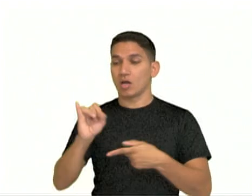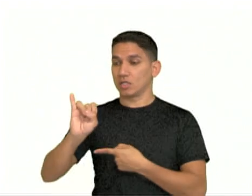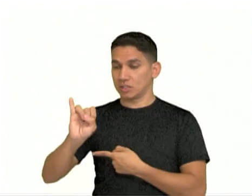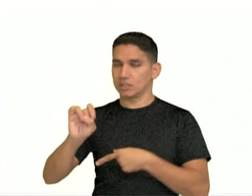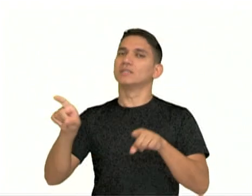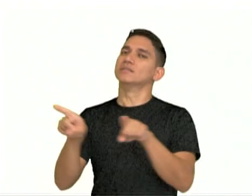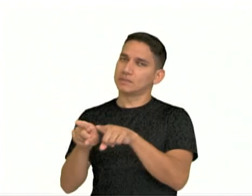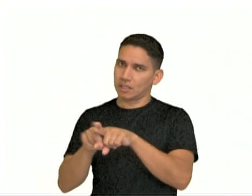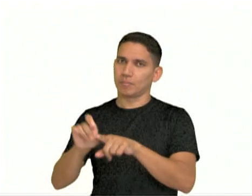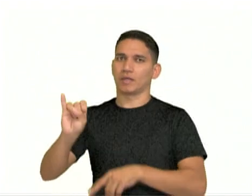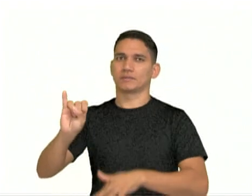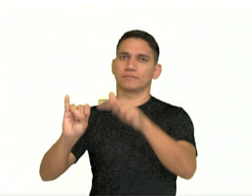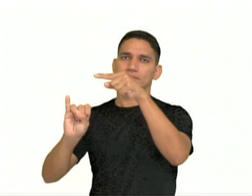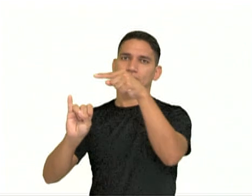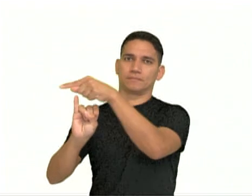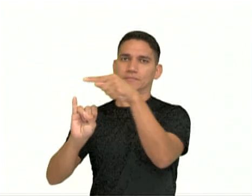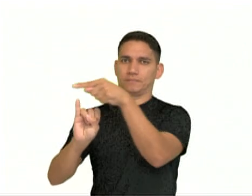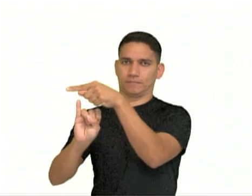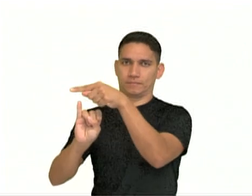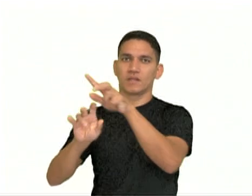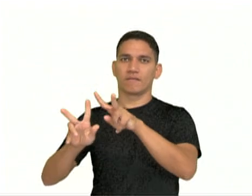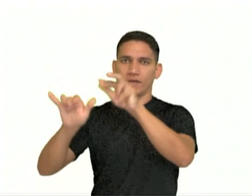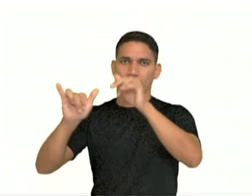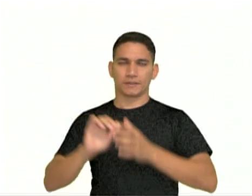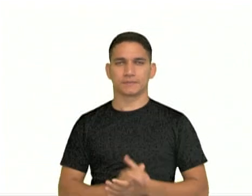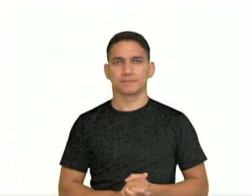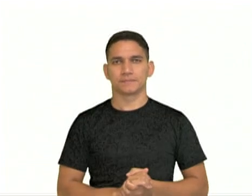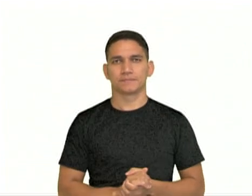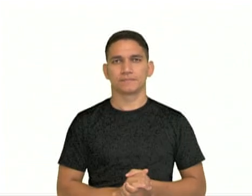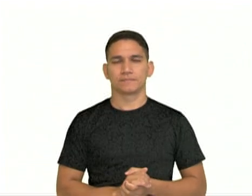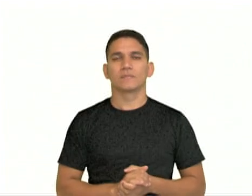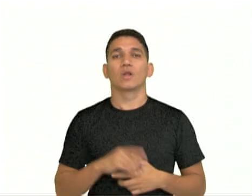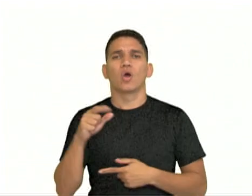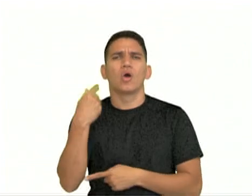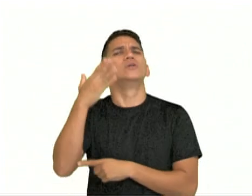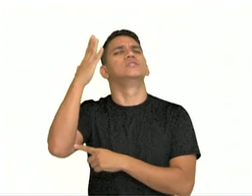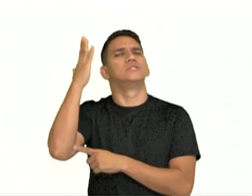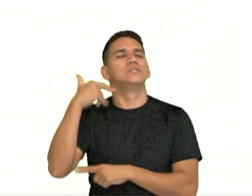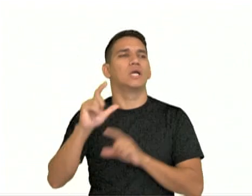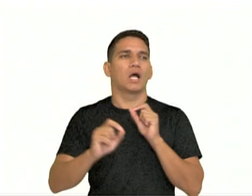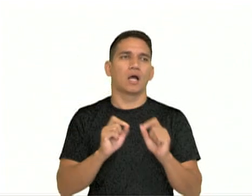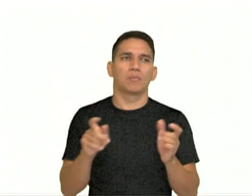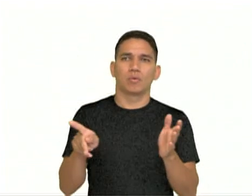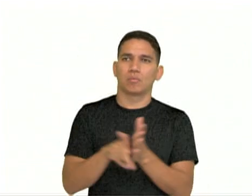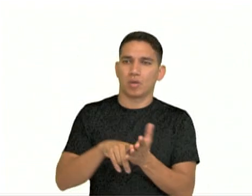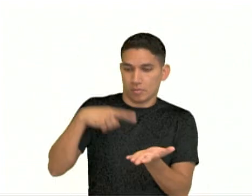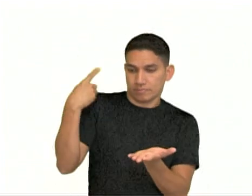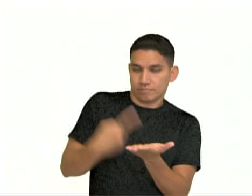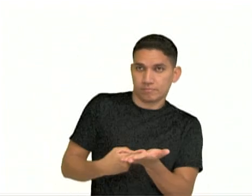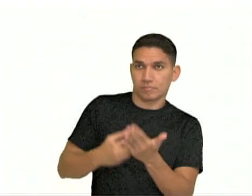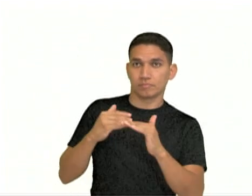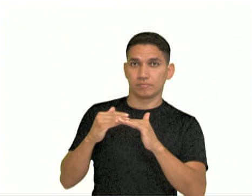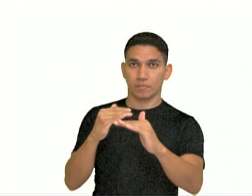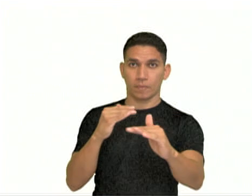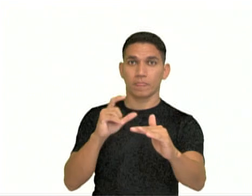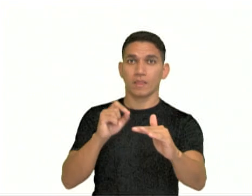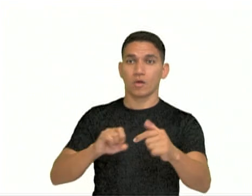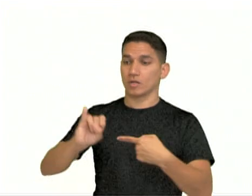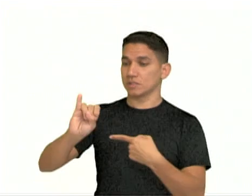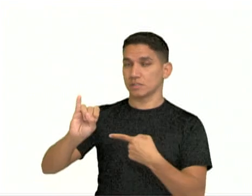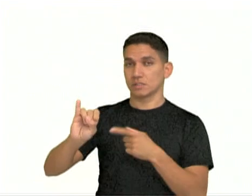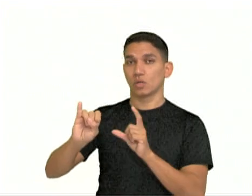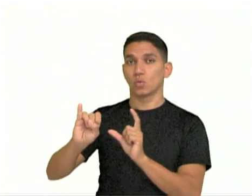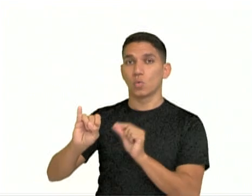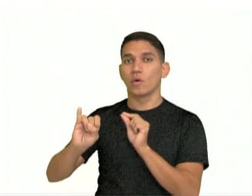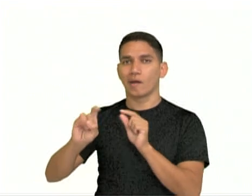será uma grandeza vetorial aqui, certo? A gente sabe que a unidade de impulso